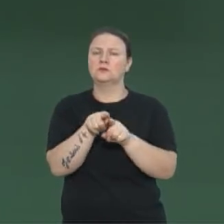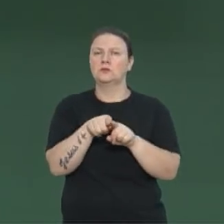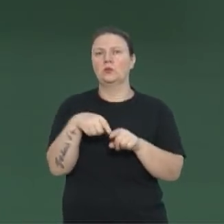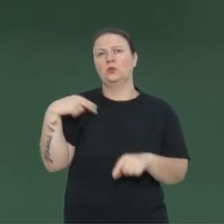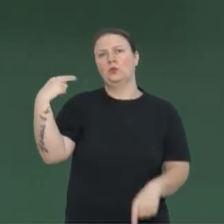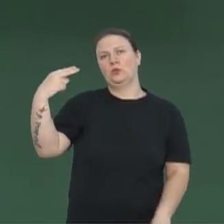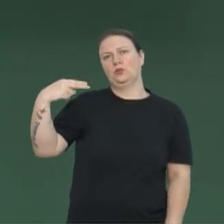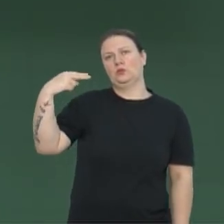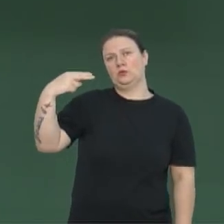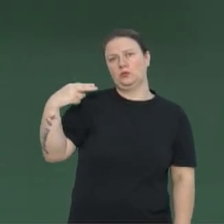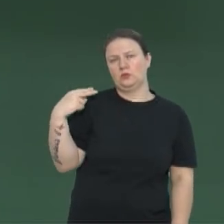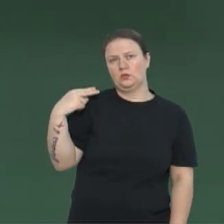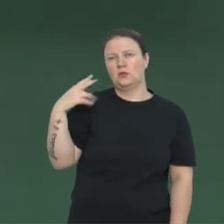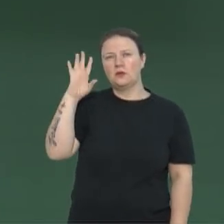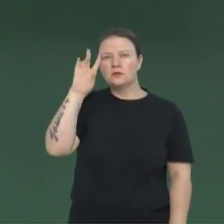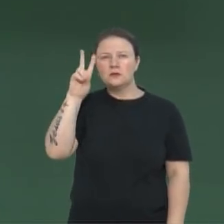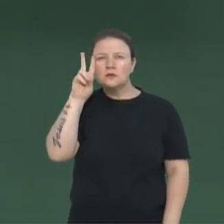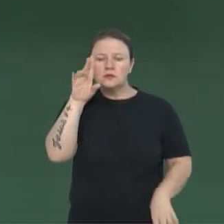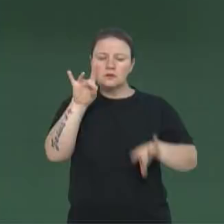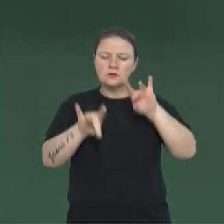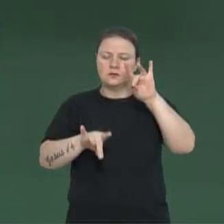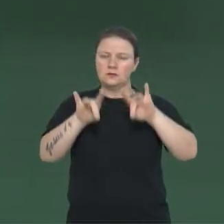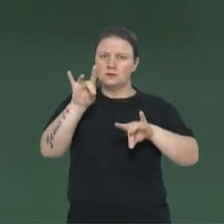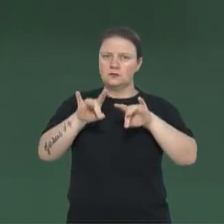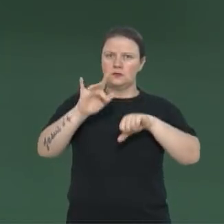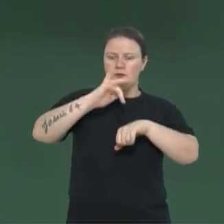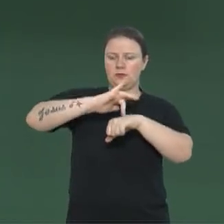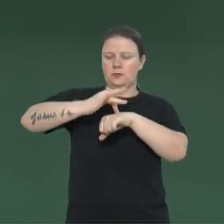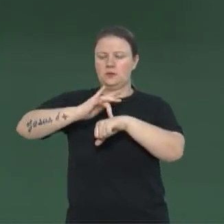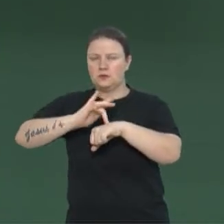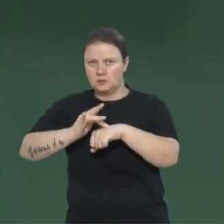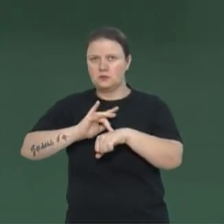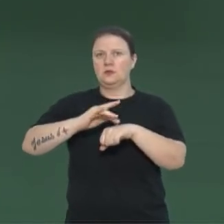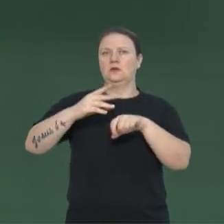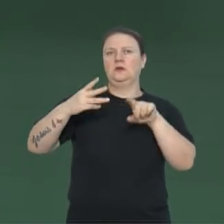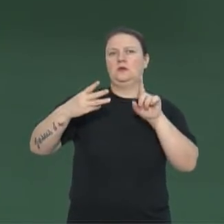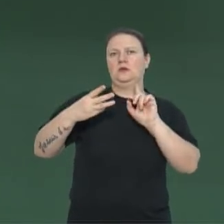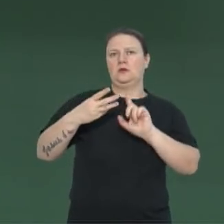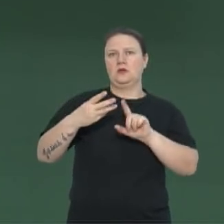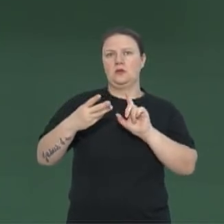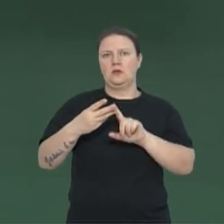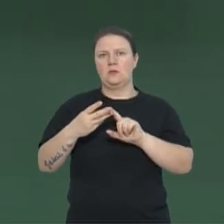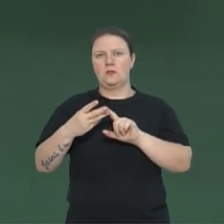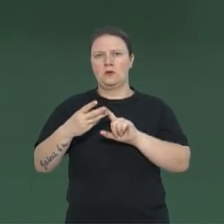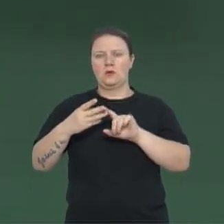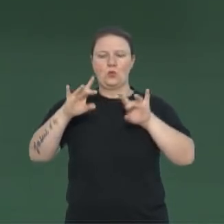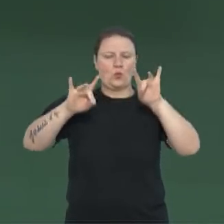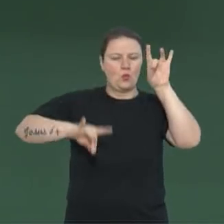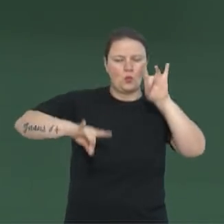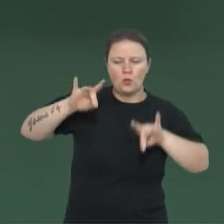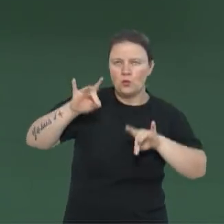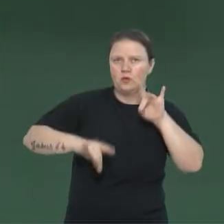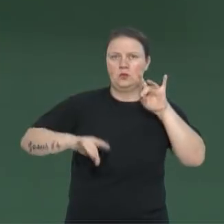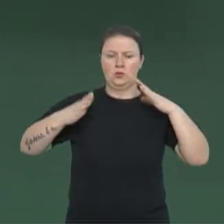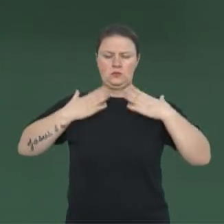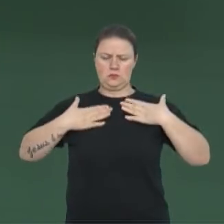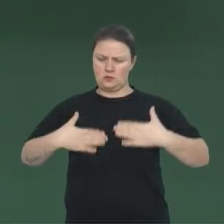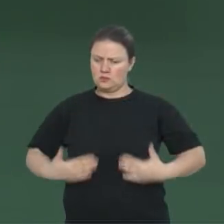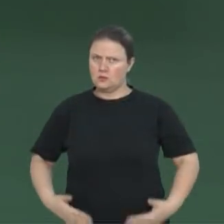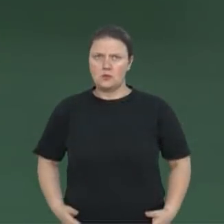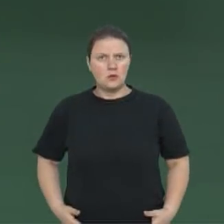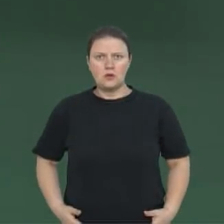ou a atriz de teatro, a bailarina, o bailarino, o corpo deles é o suporte do